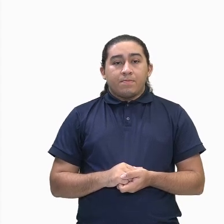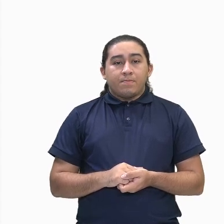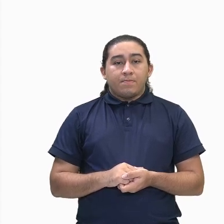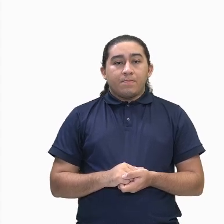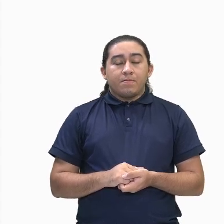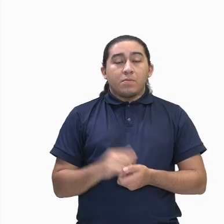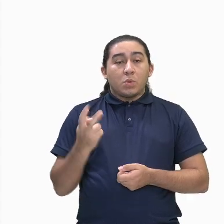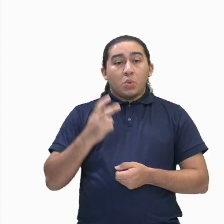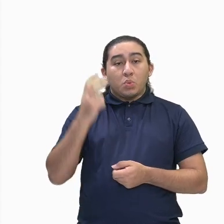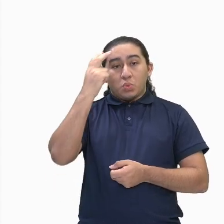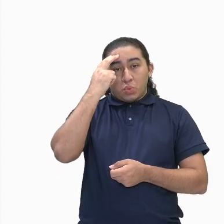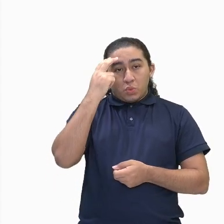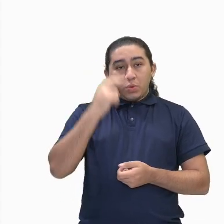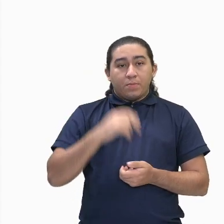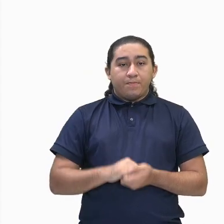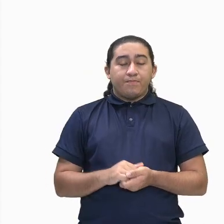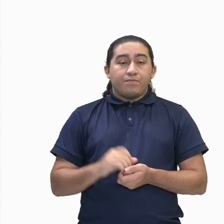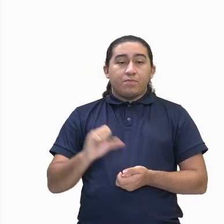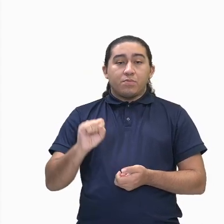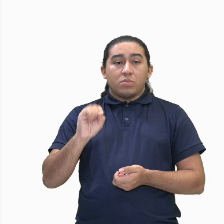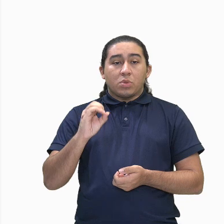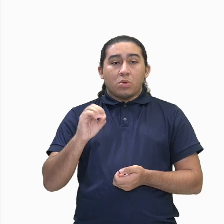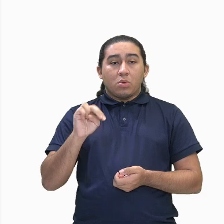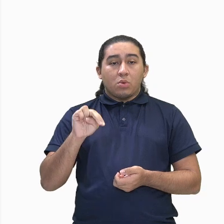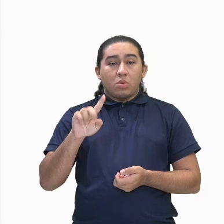Songhai era um centro de